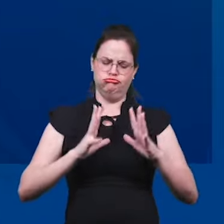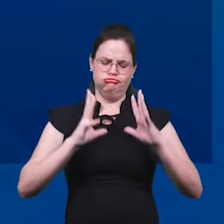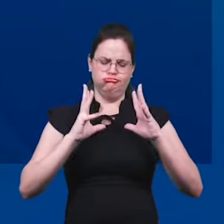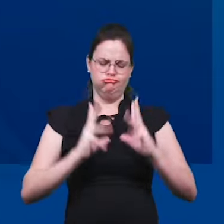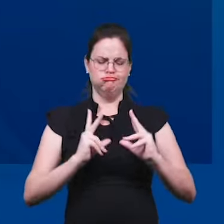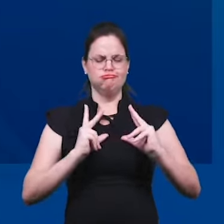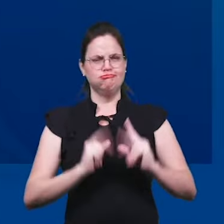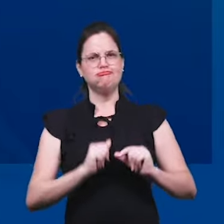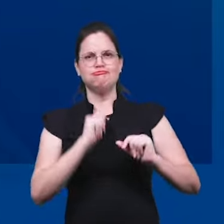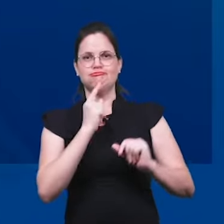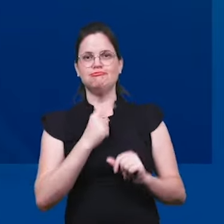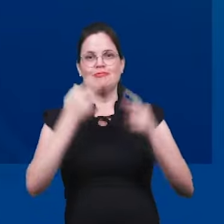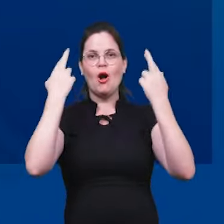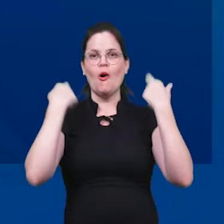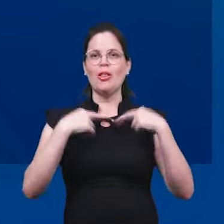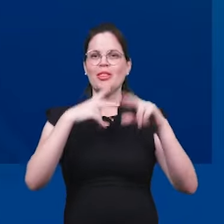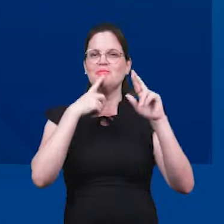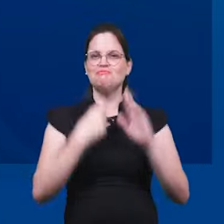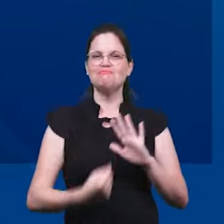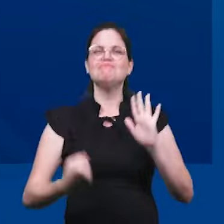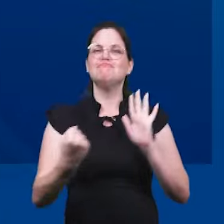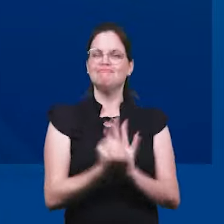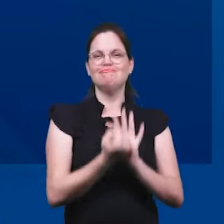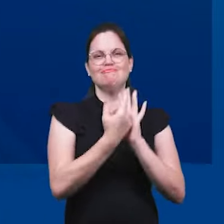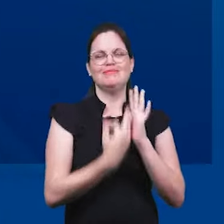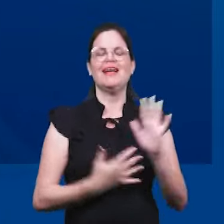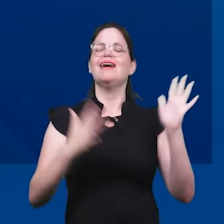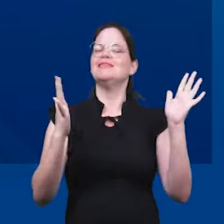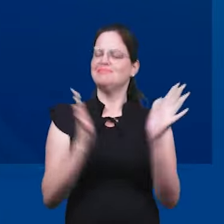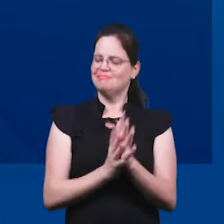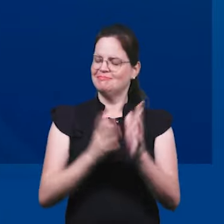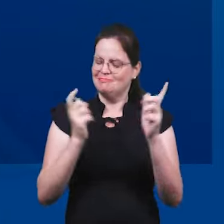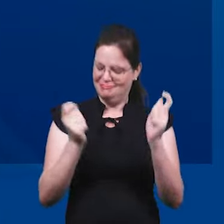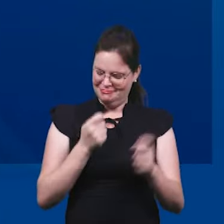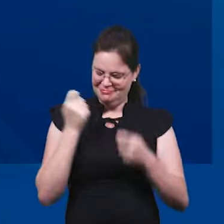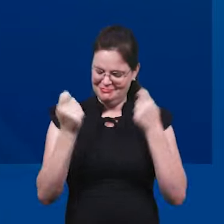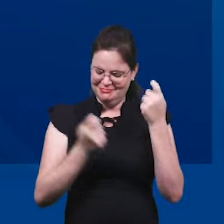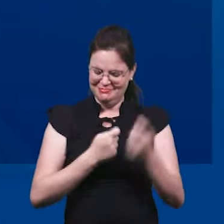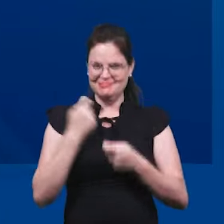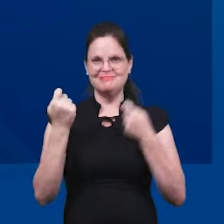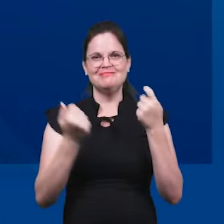Olhava, sangue do Cordeiro. Aleluia.